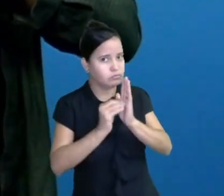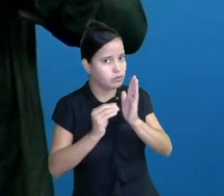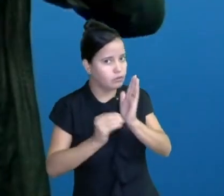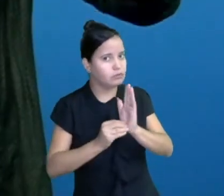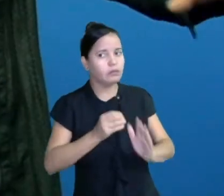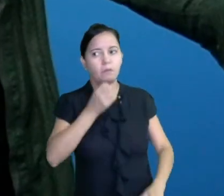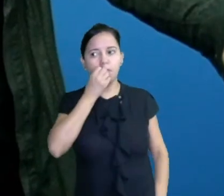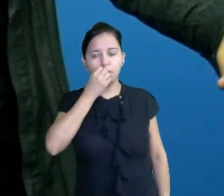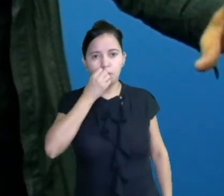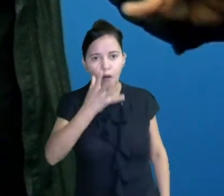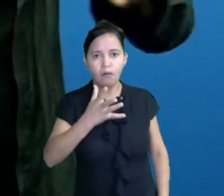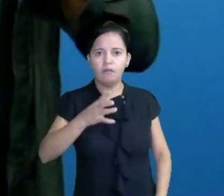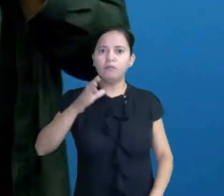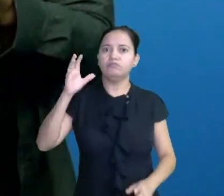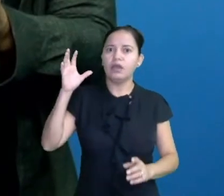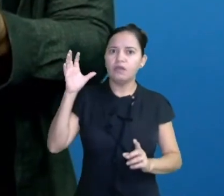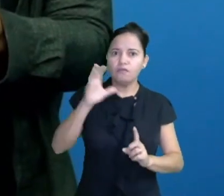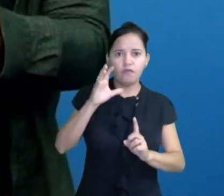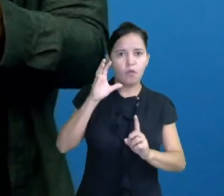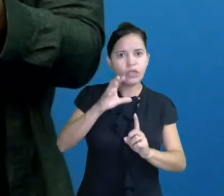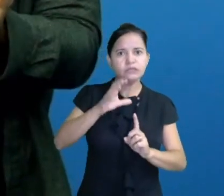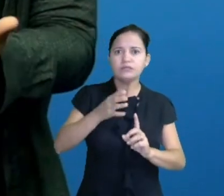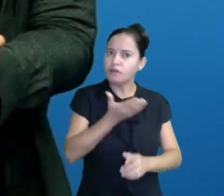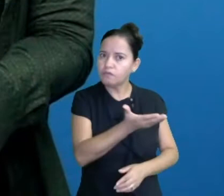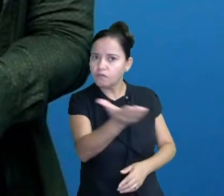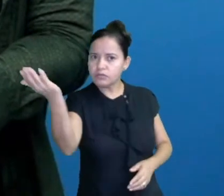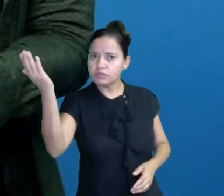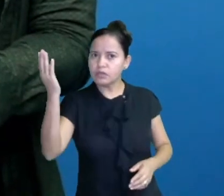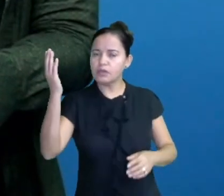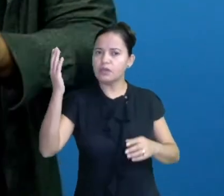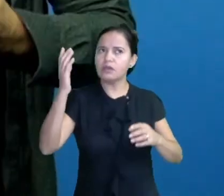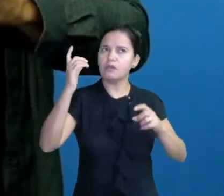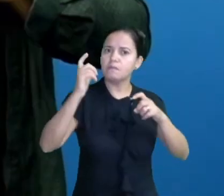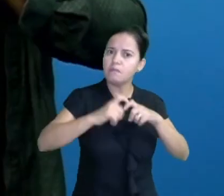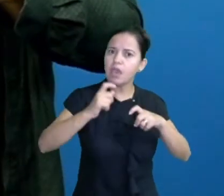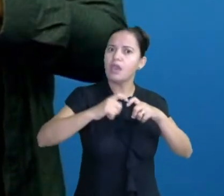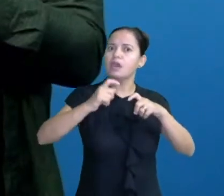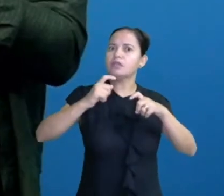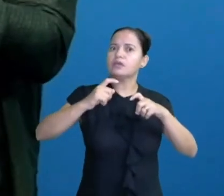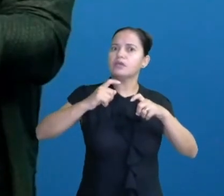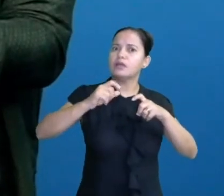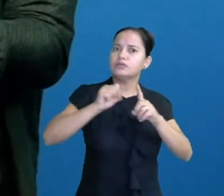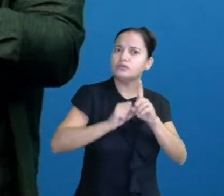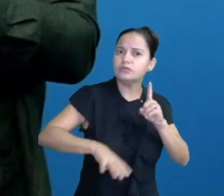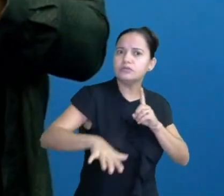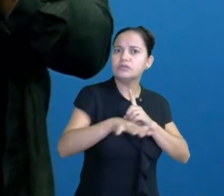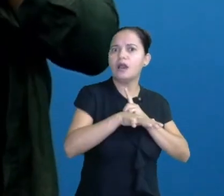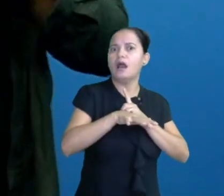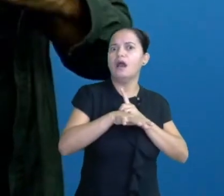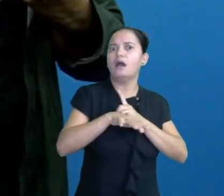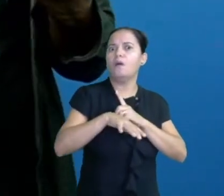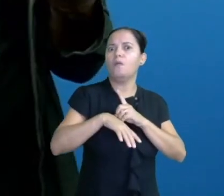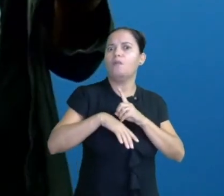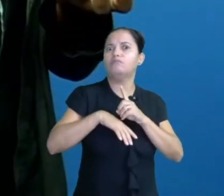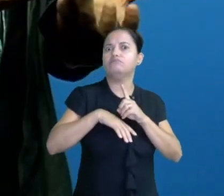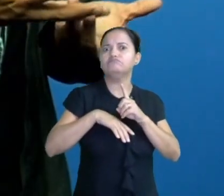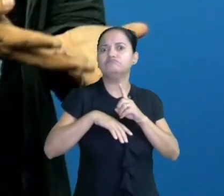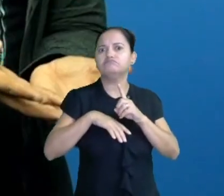conteúdo ele vai ter implicações, principalmente implicações médicas, implicações sociais,